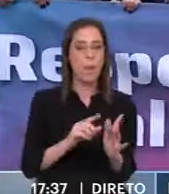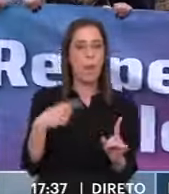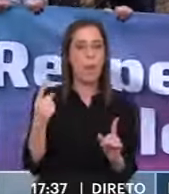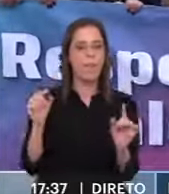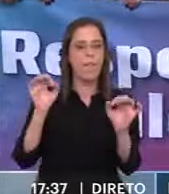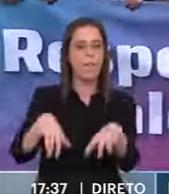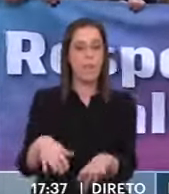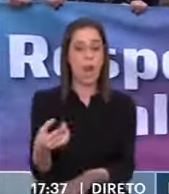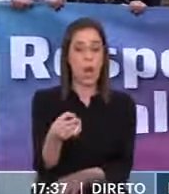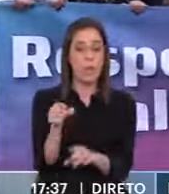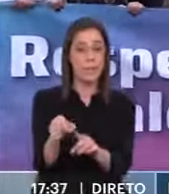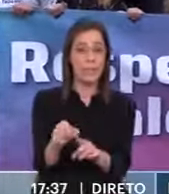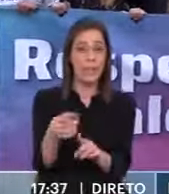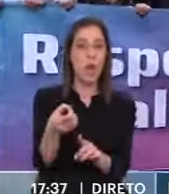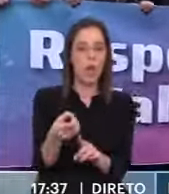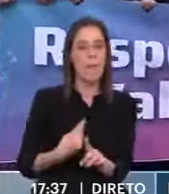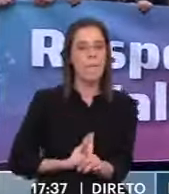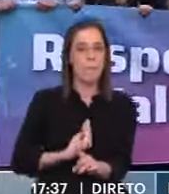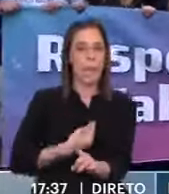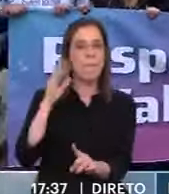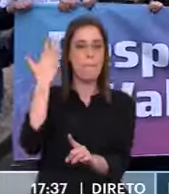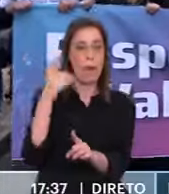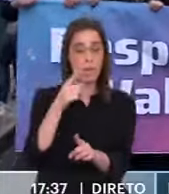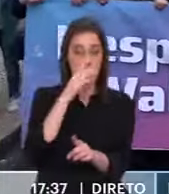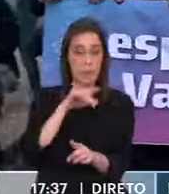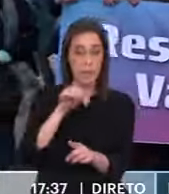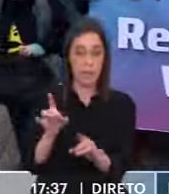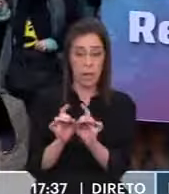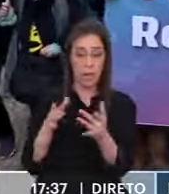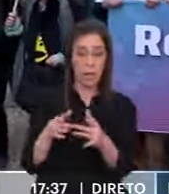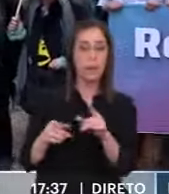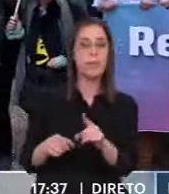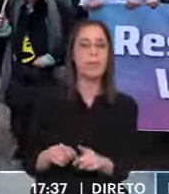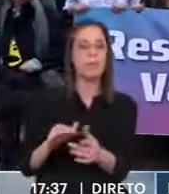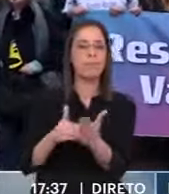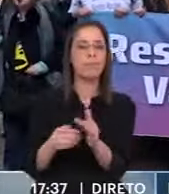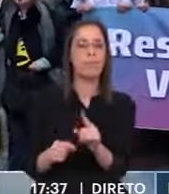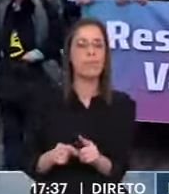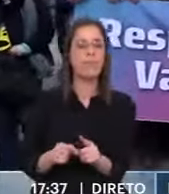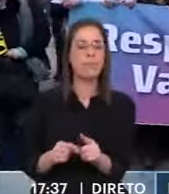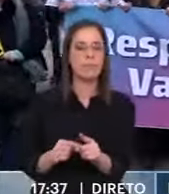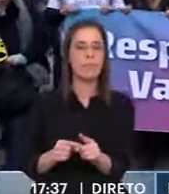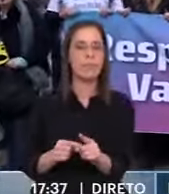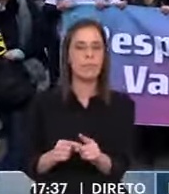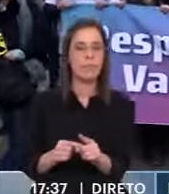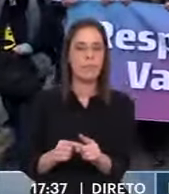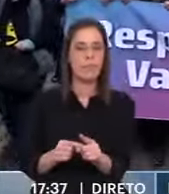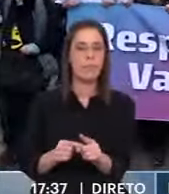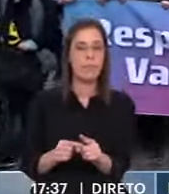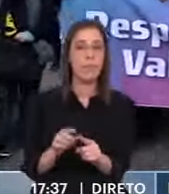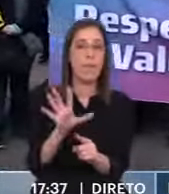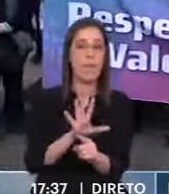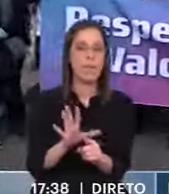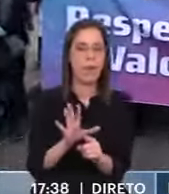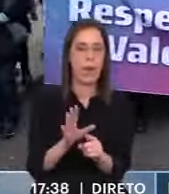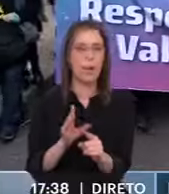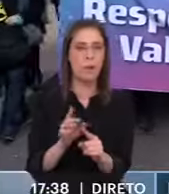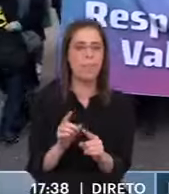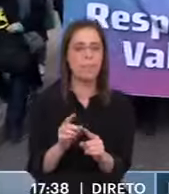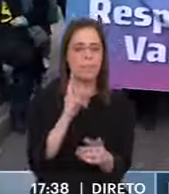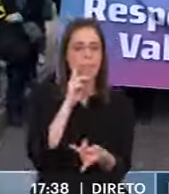finais do nono ano, porque essas provas finais do nono ano, se forem feitas por via digital, são provas, portanto, que têm uma ponderação